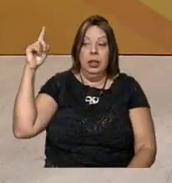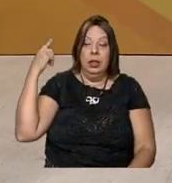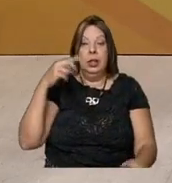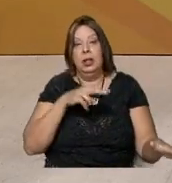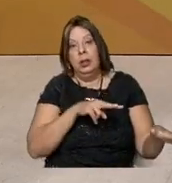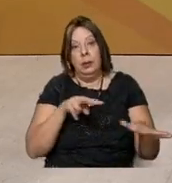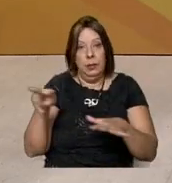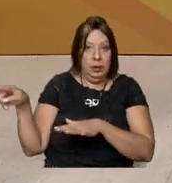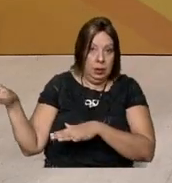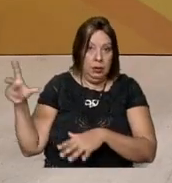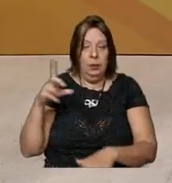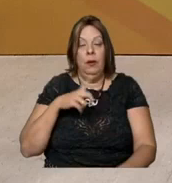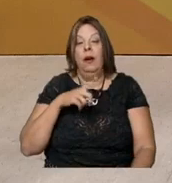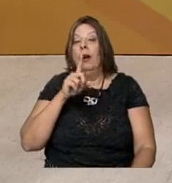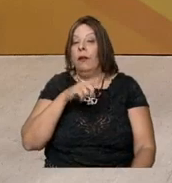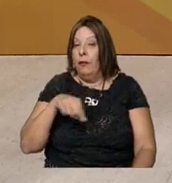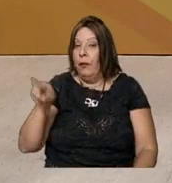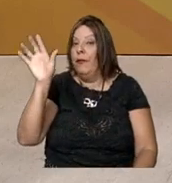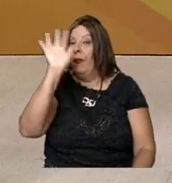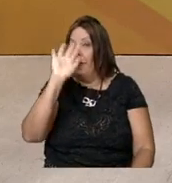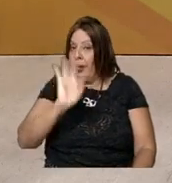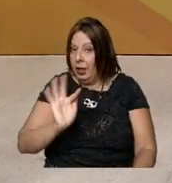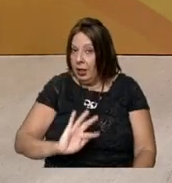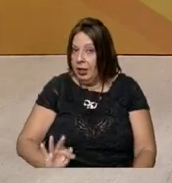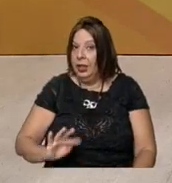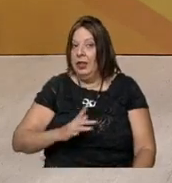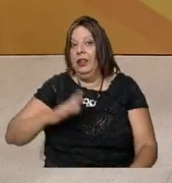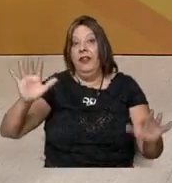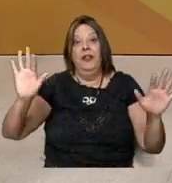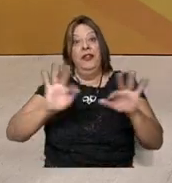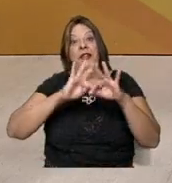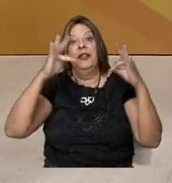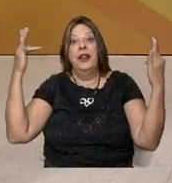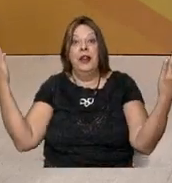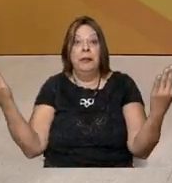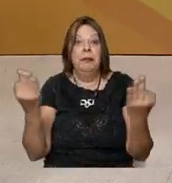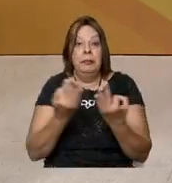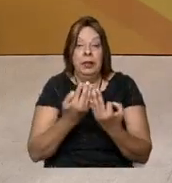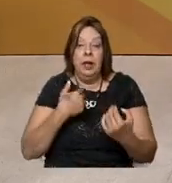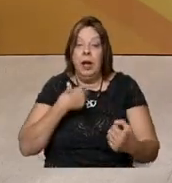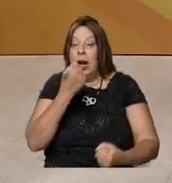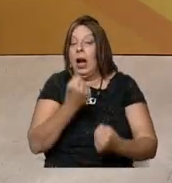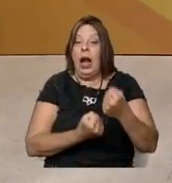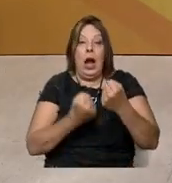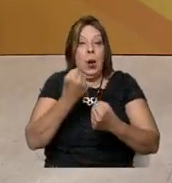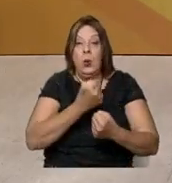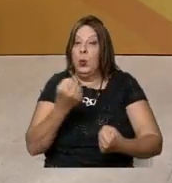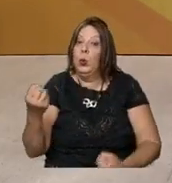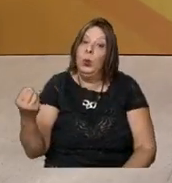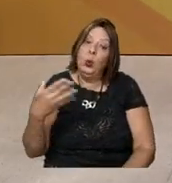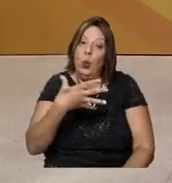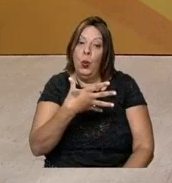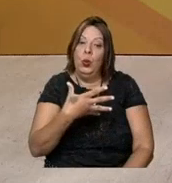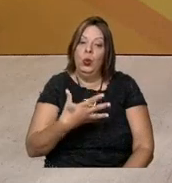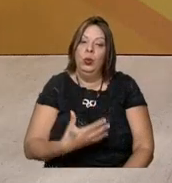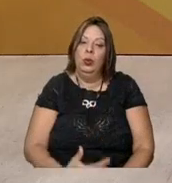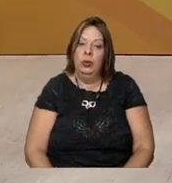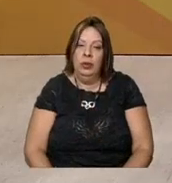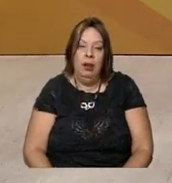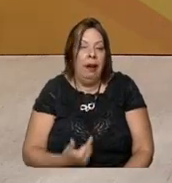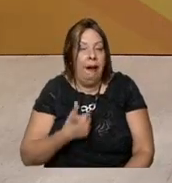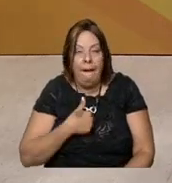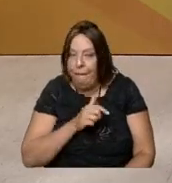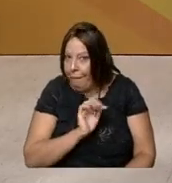passada, pois foi alegria de montão chegando para uma família inteira, com um carrão zero quilômetro, né? A